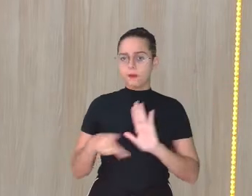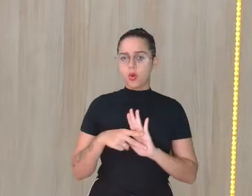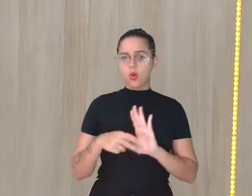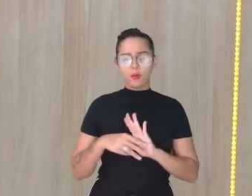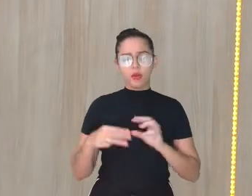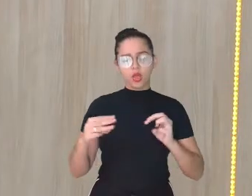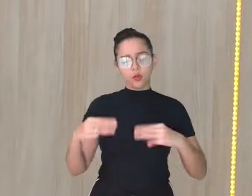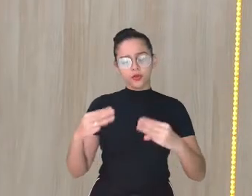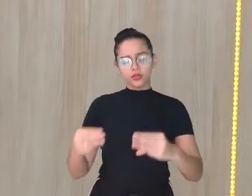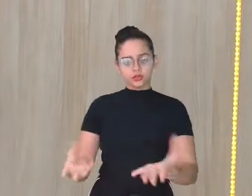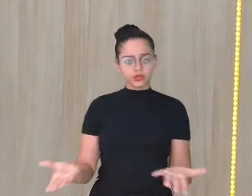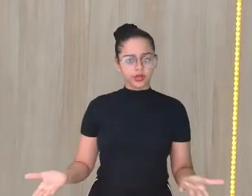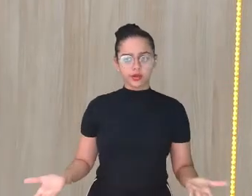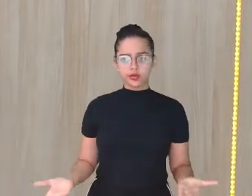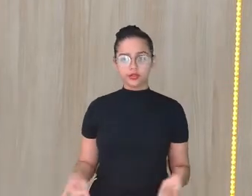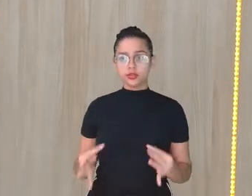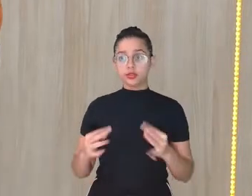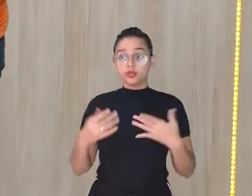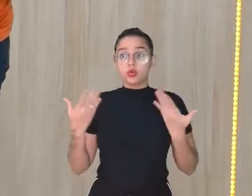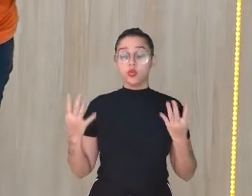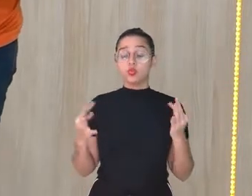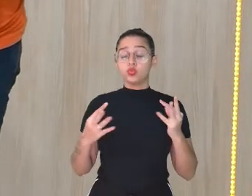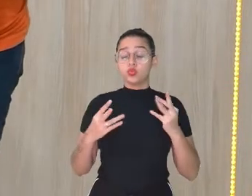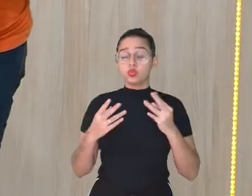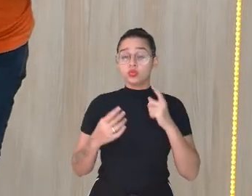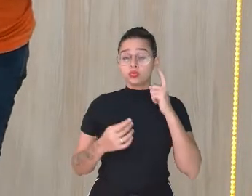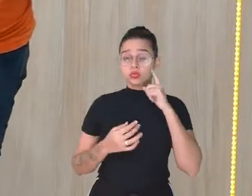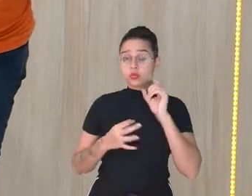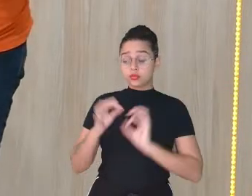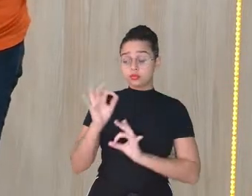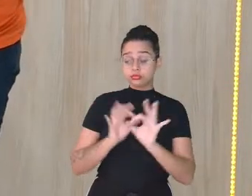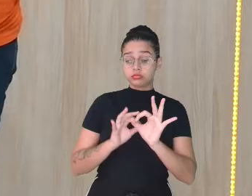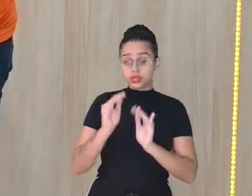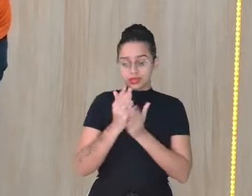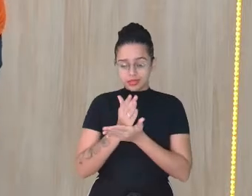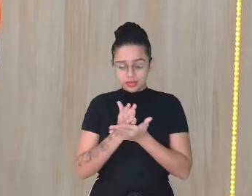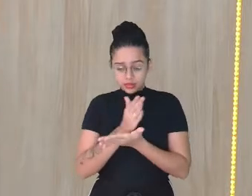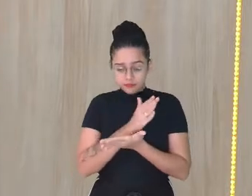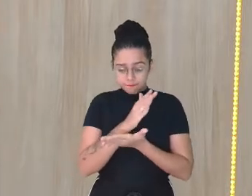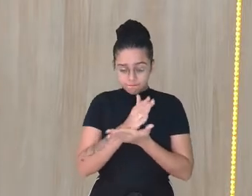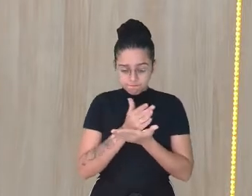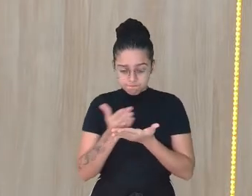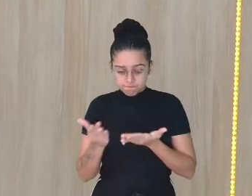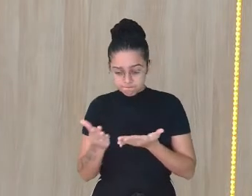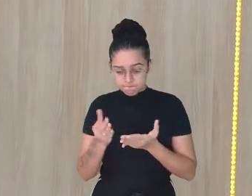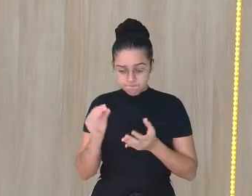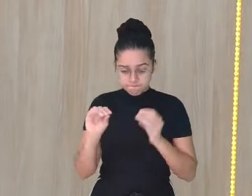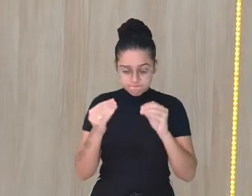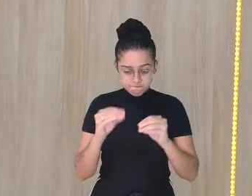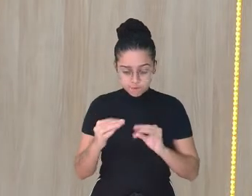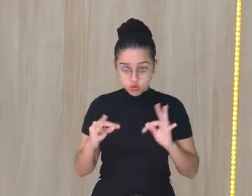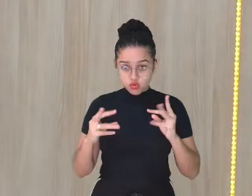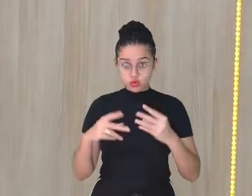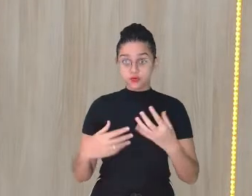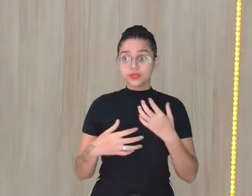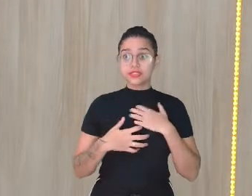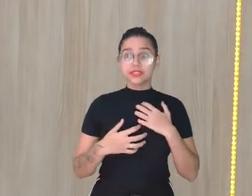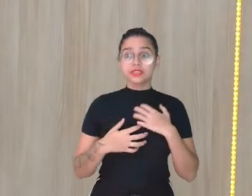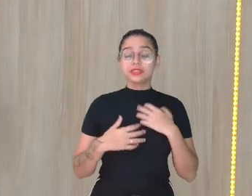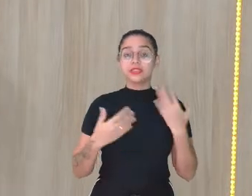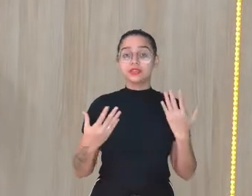ministério. Então, tudo foi muito bem projetado, dividido e colocado exatamente para que todo mundo se